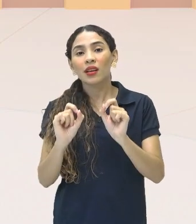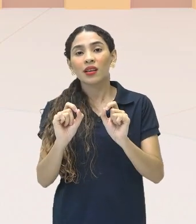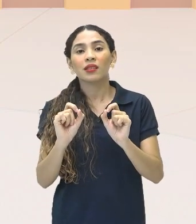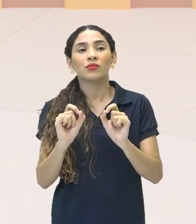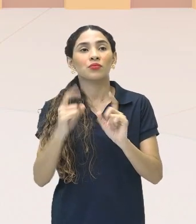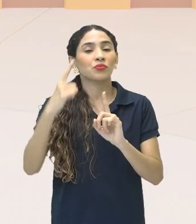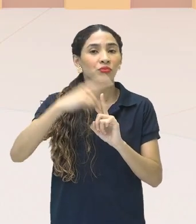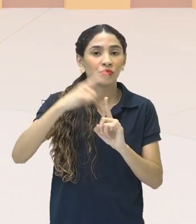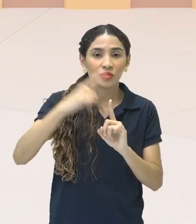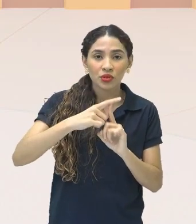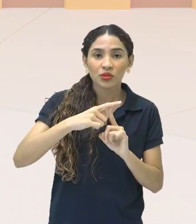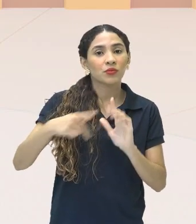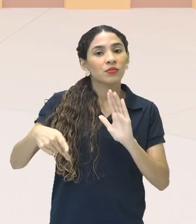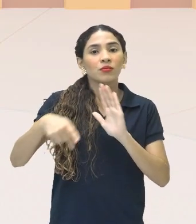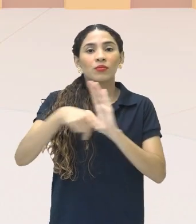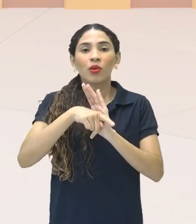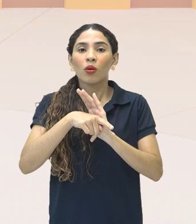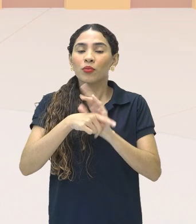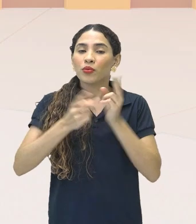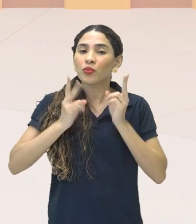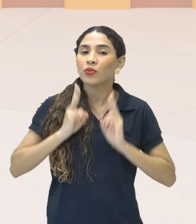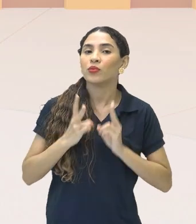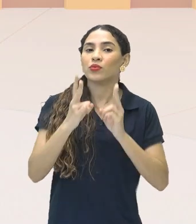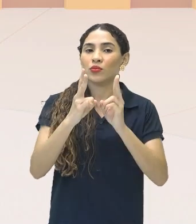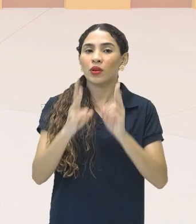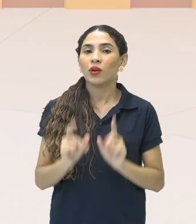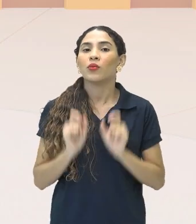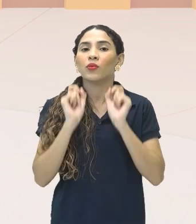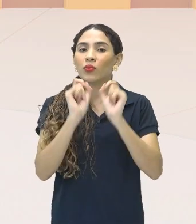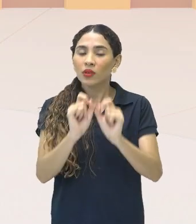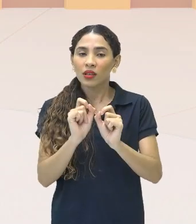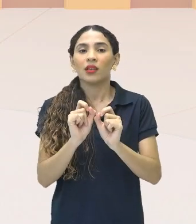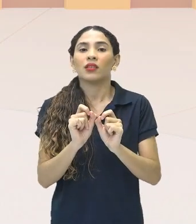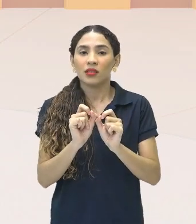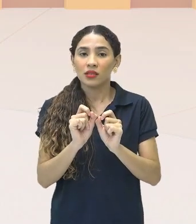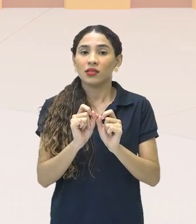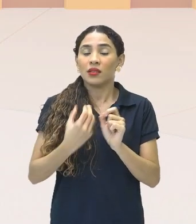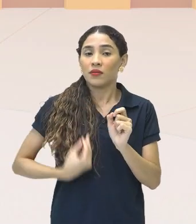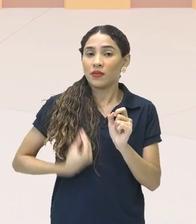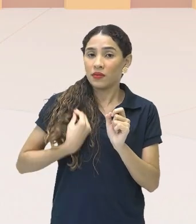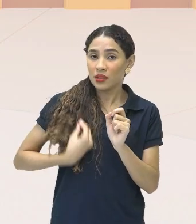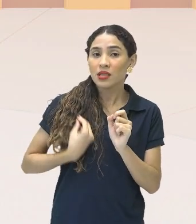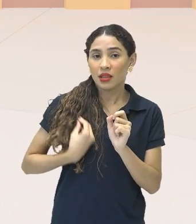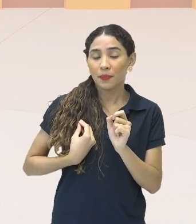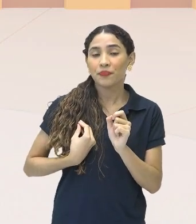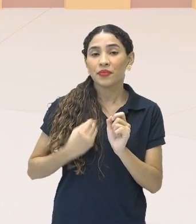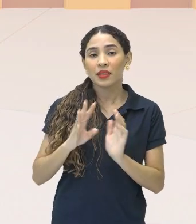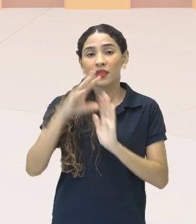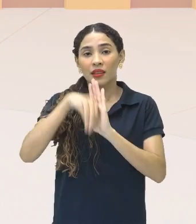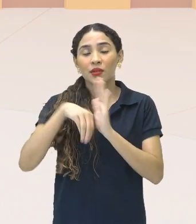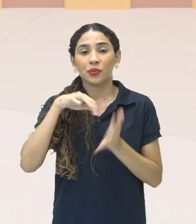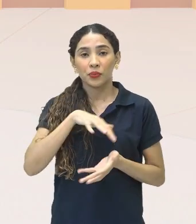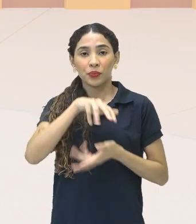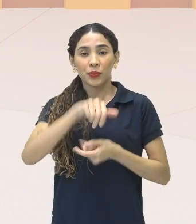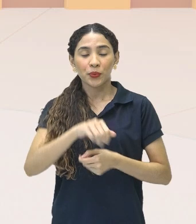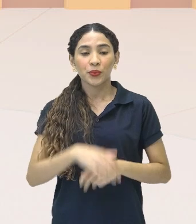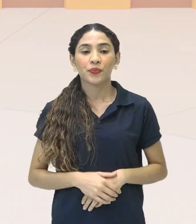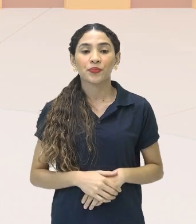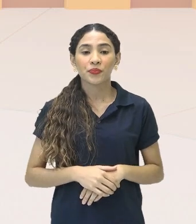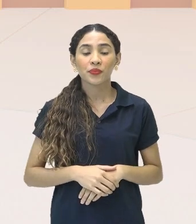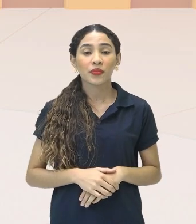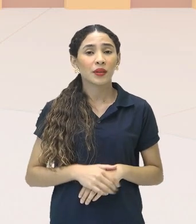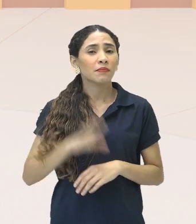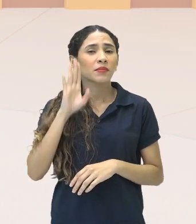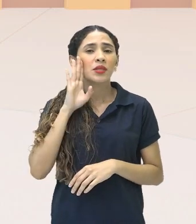uma forma de manter, né, a sua sobrevivência dentro do mundo. Né? E